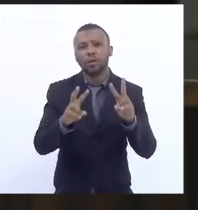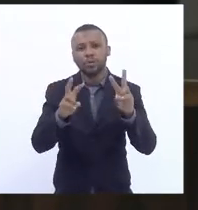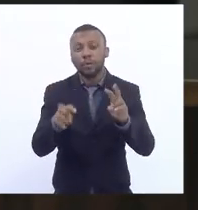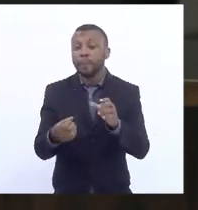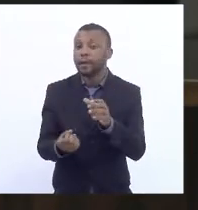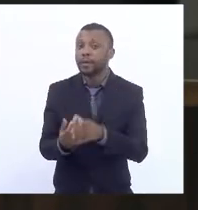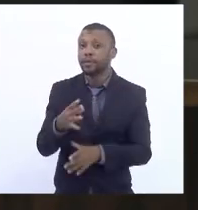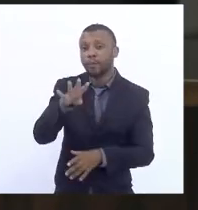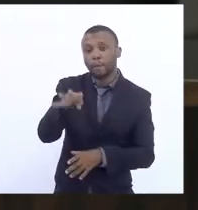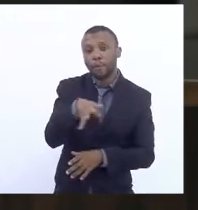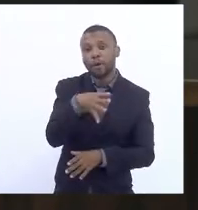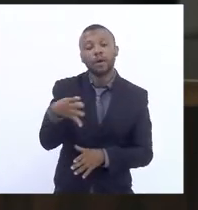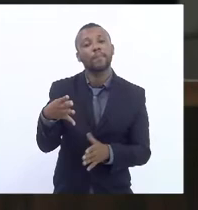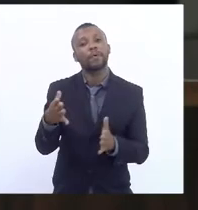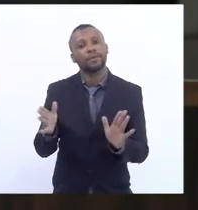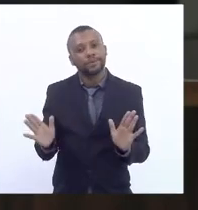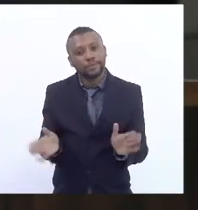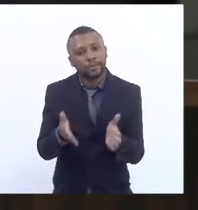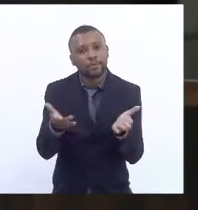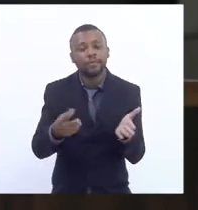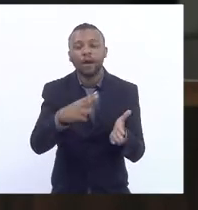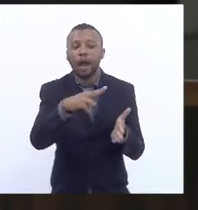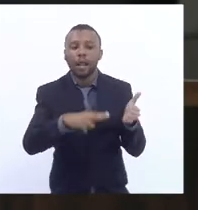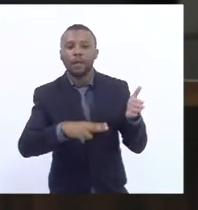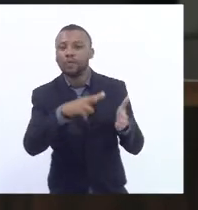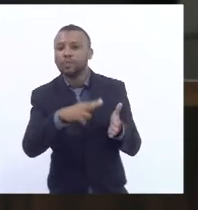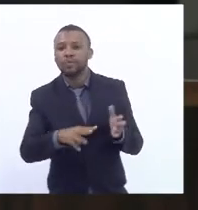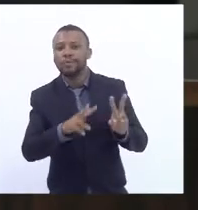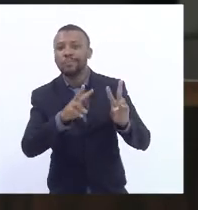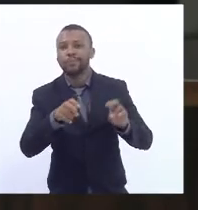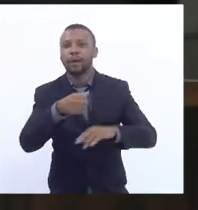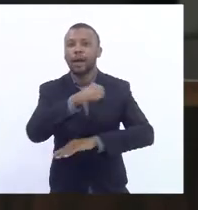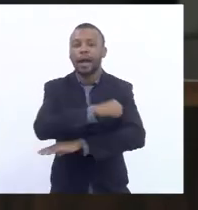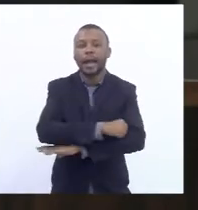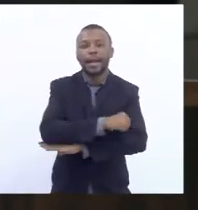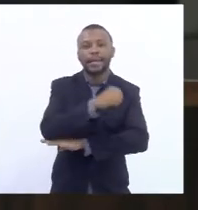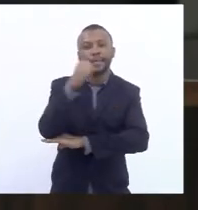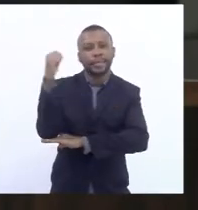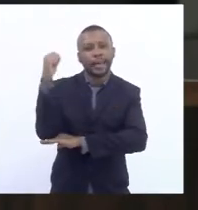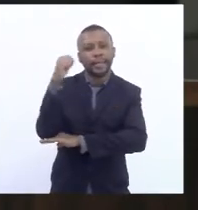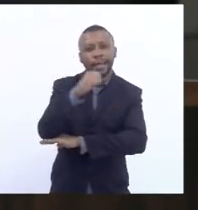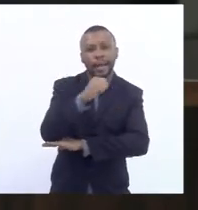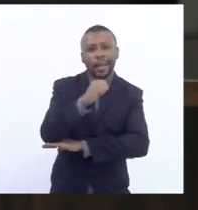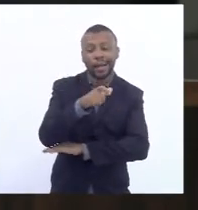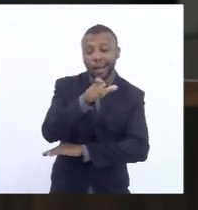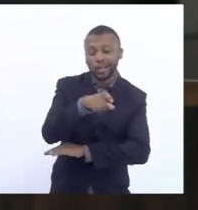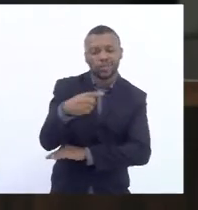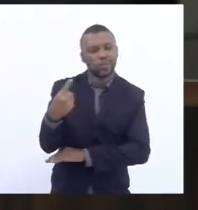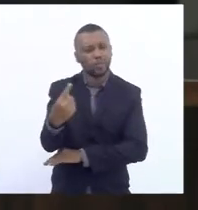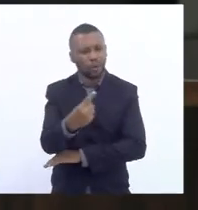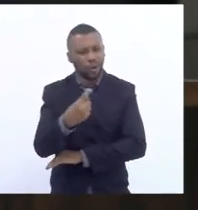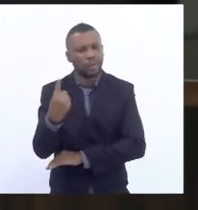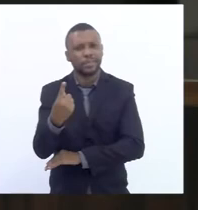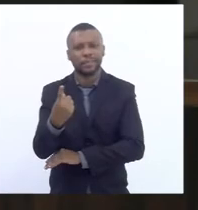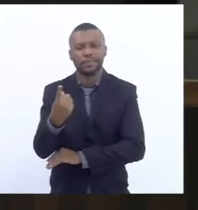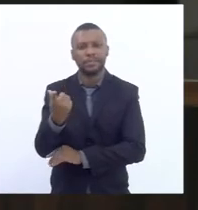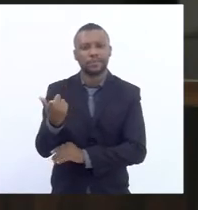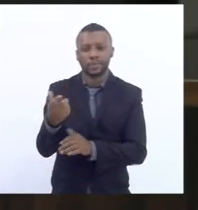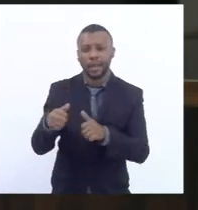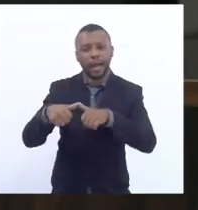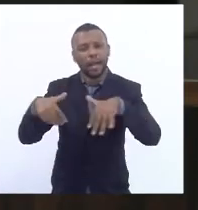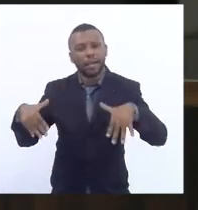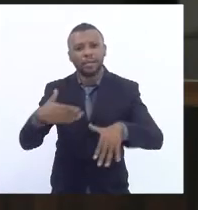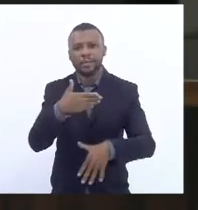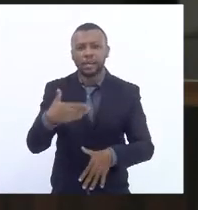programa de incentivo à leitura, denominado Janela Mundi, no âmbito da Rede Estadual de Educação. Da